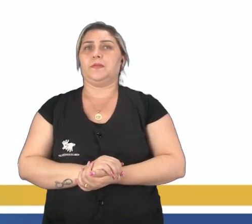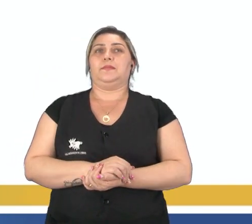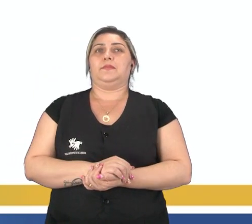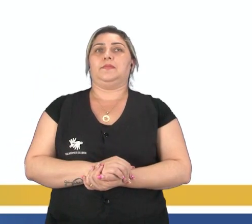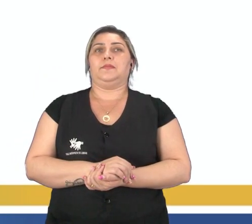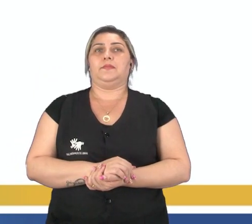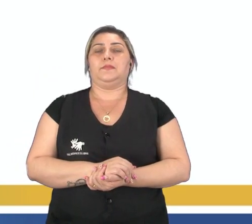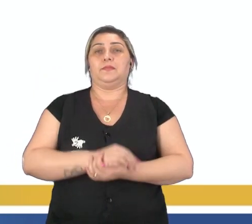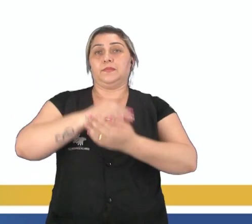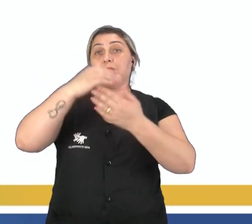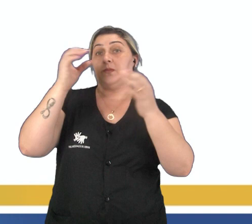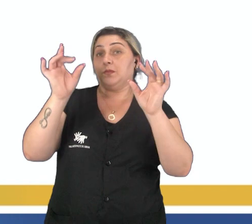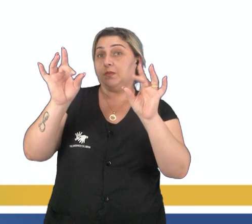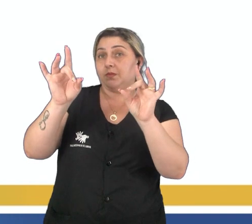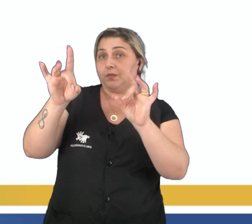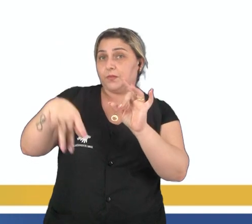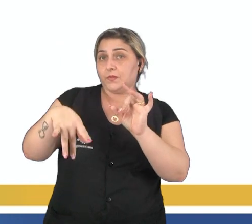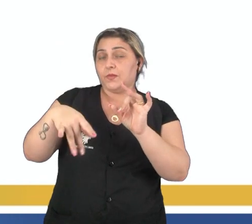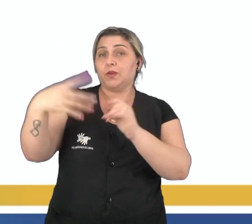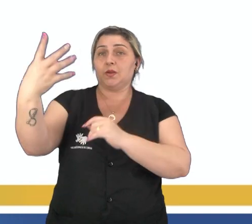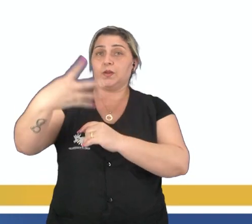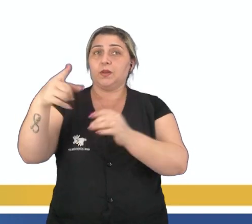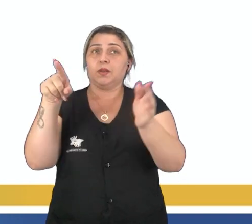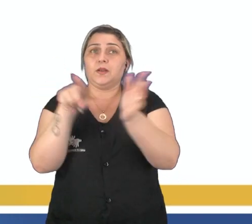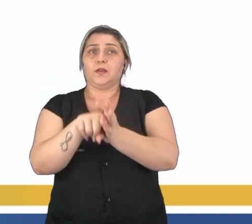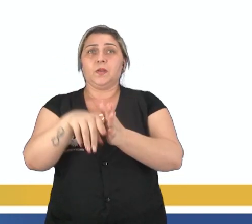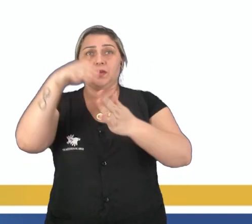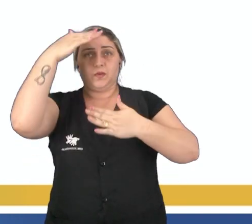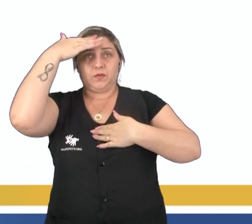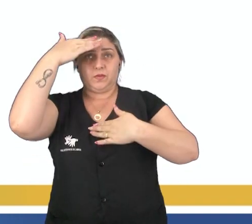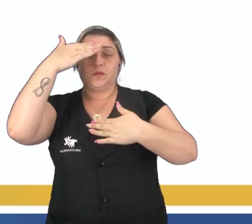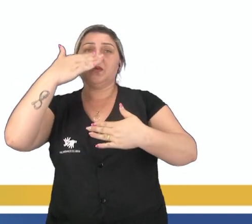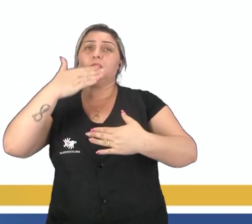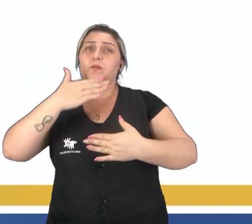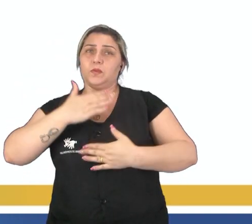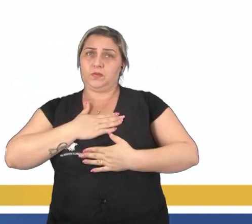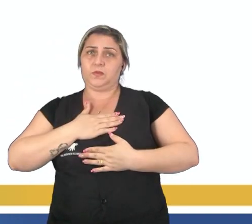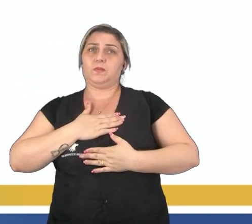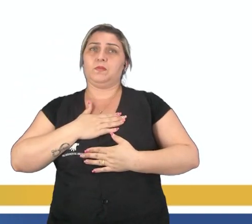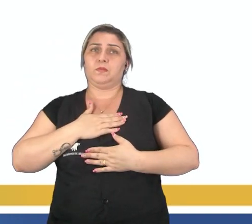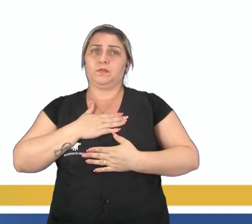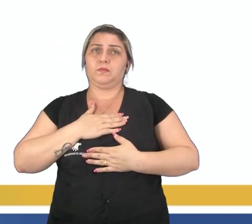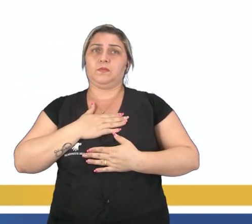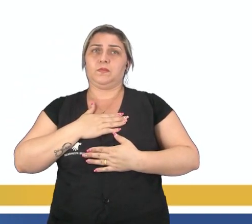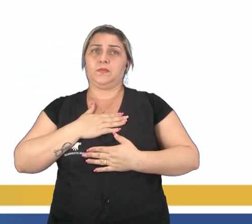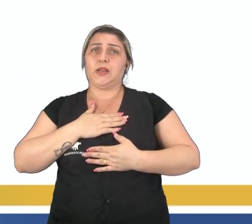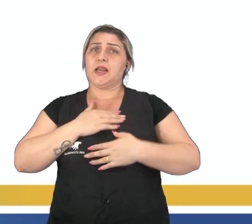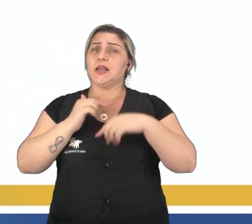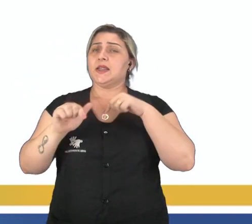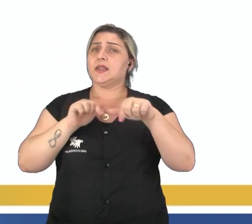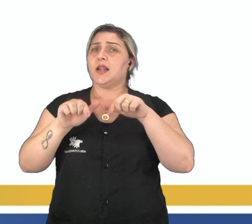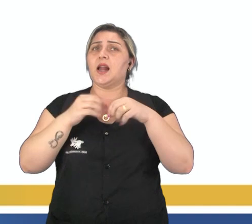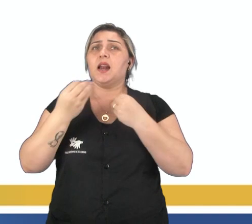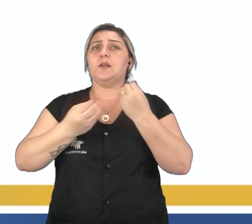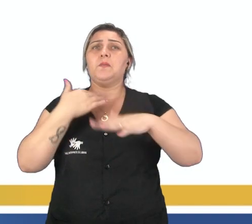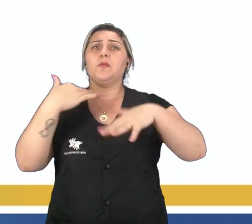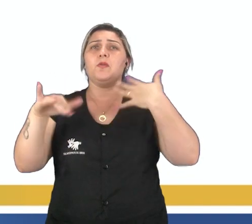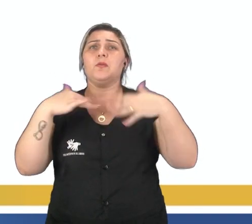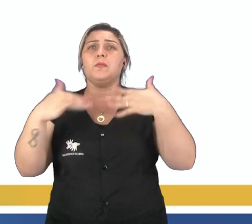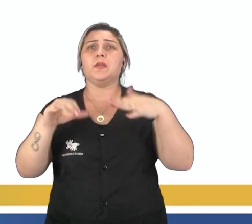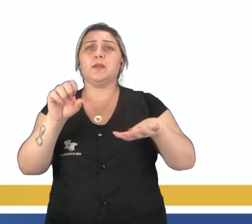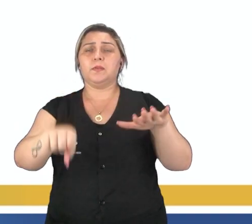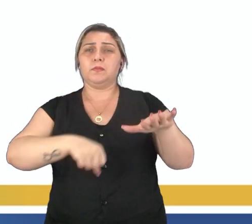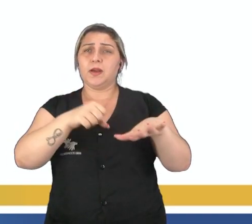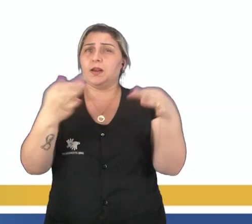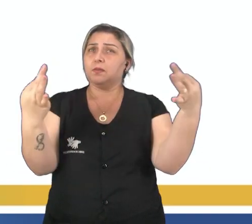organismo. E aí, por último, na quarta questão, nós temos uma frase aí, né, um conceito para a gente completar. Vamos lá. O corpo